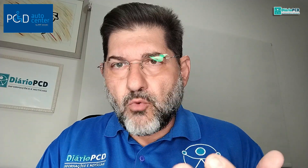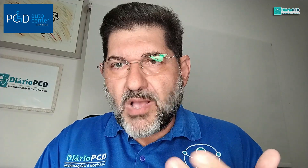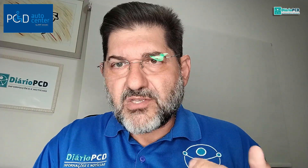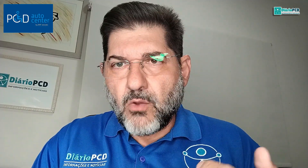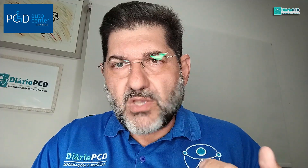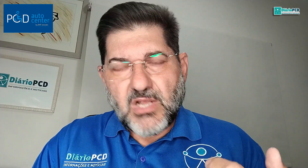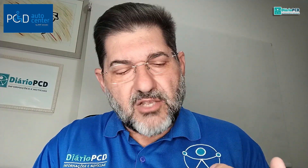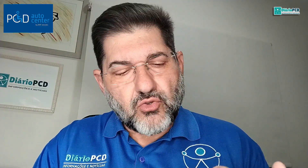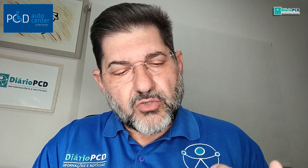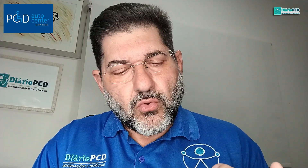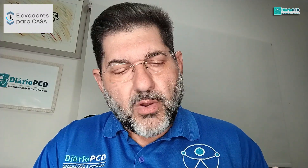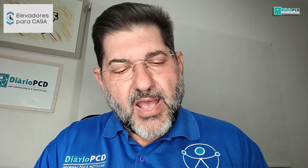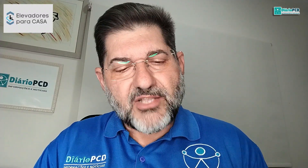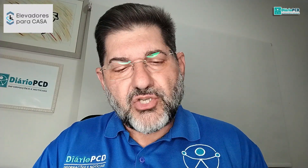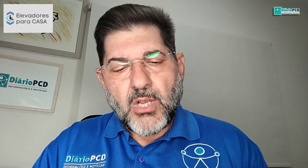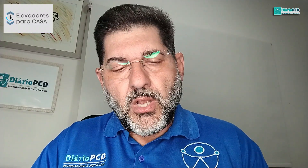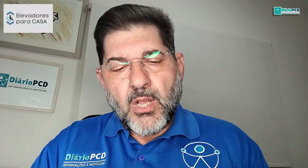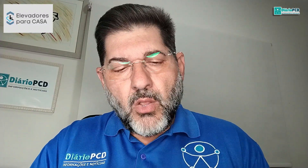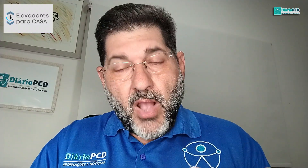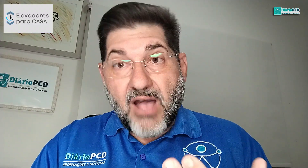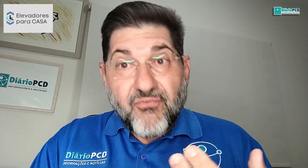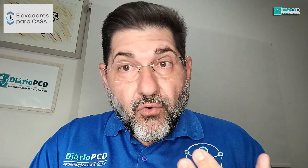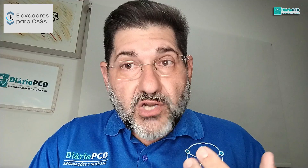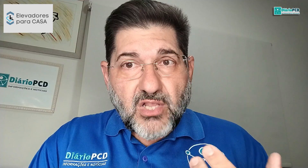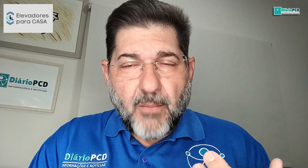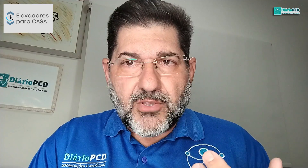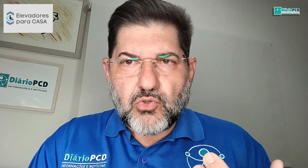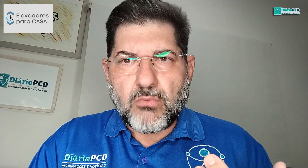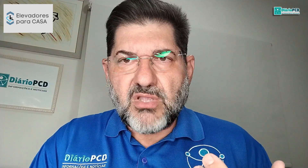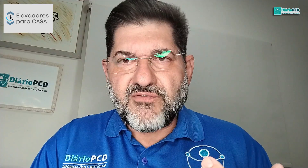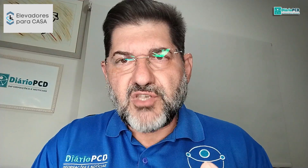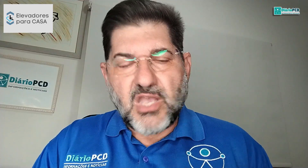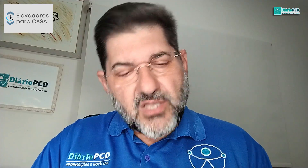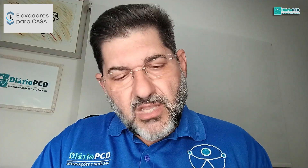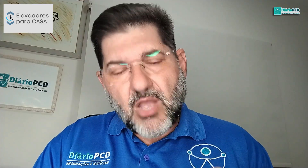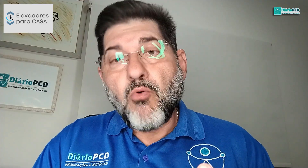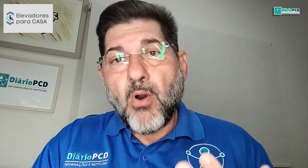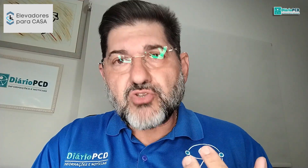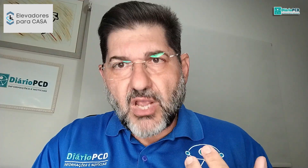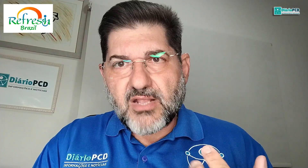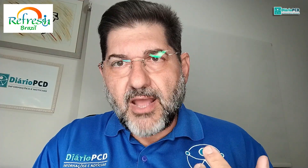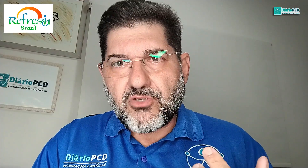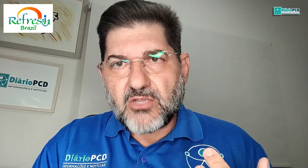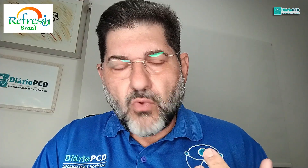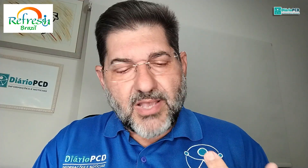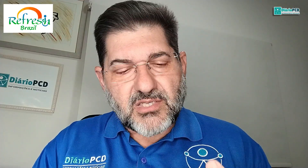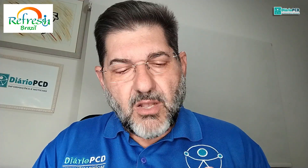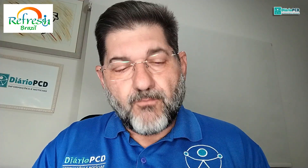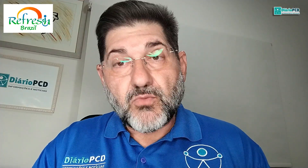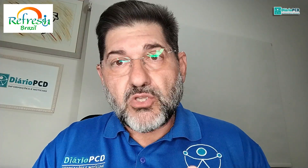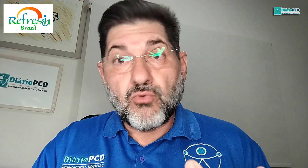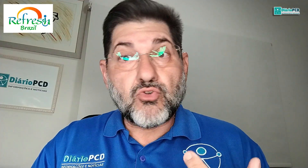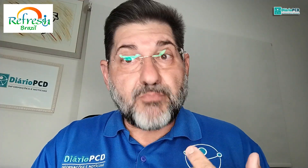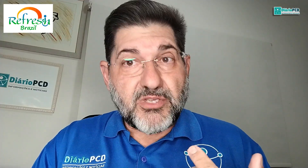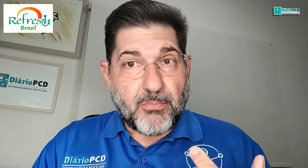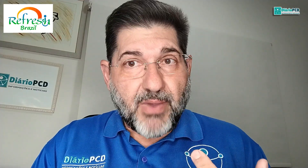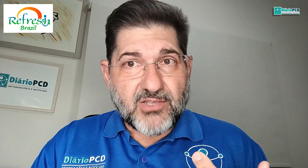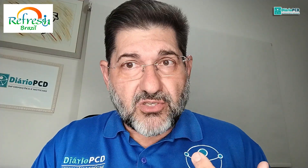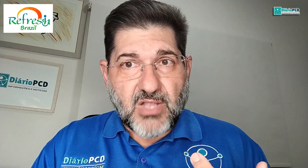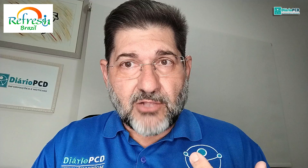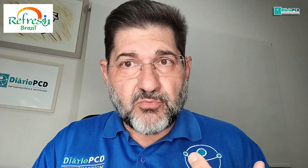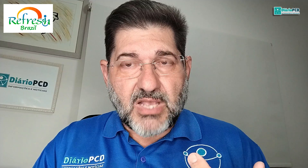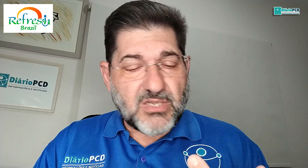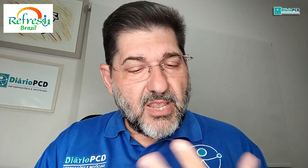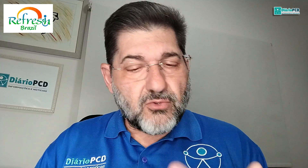minha preocupação com as eleições do CONAD, a força da pessoa com deficiência que derrubou o secretário de Educação de um dos